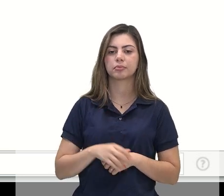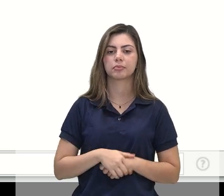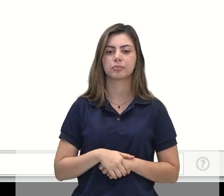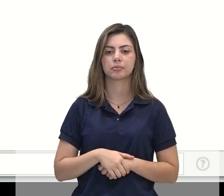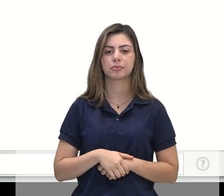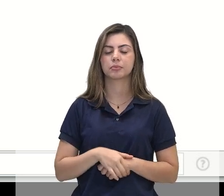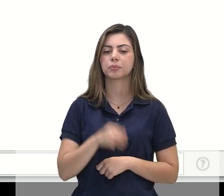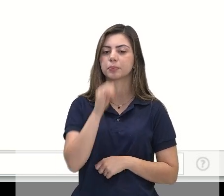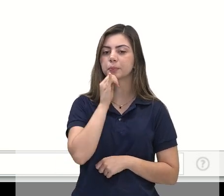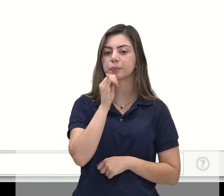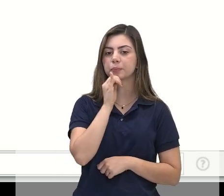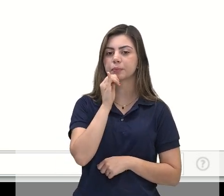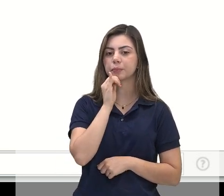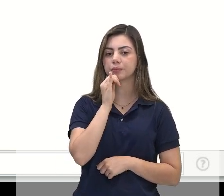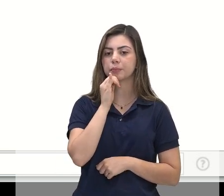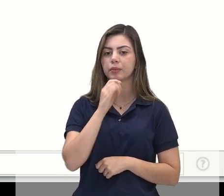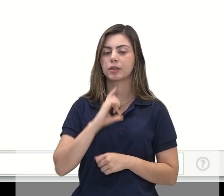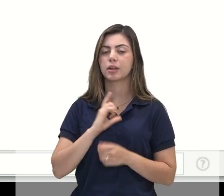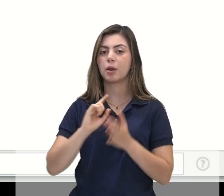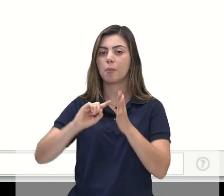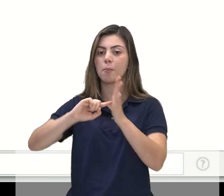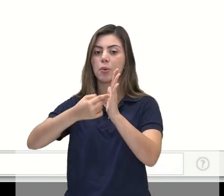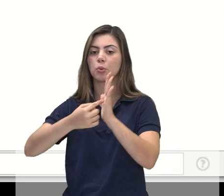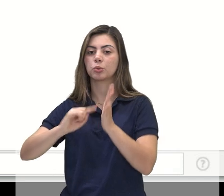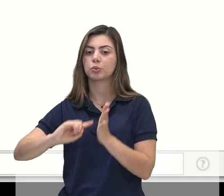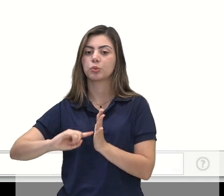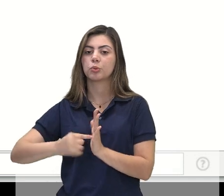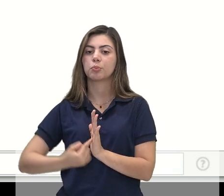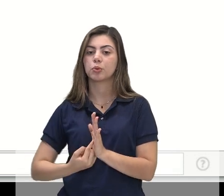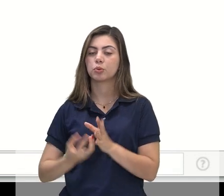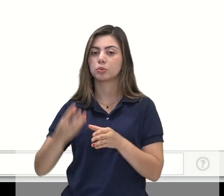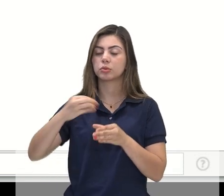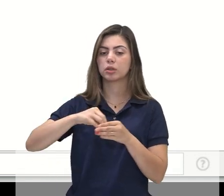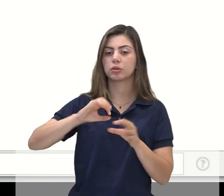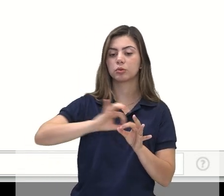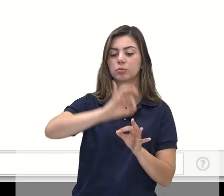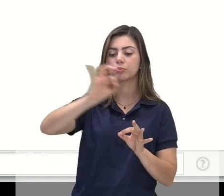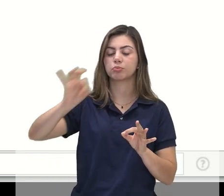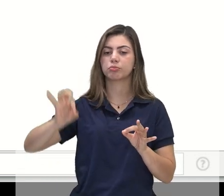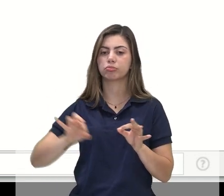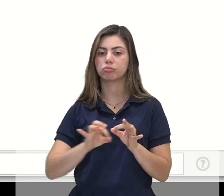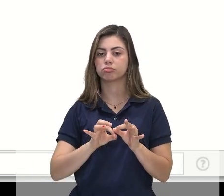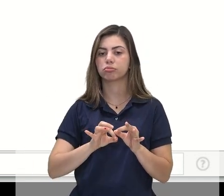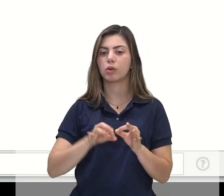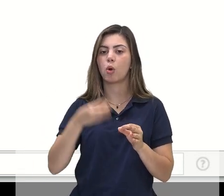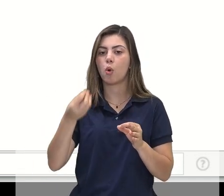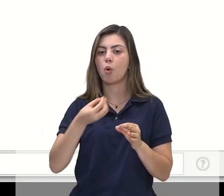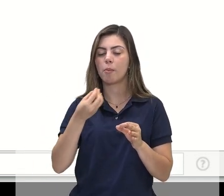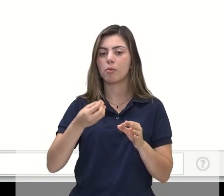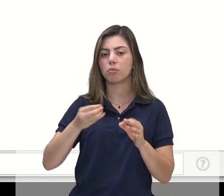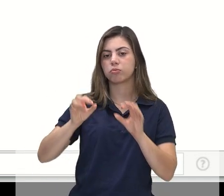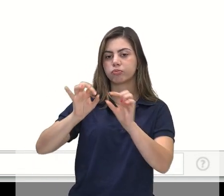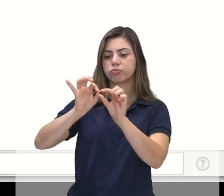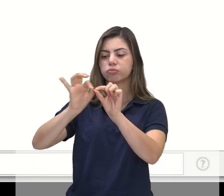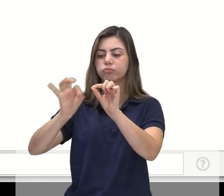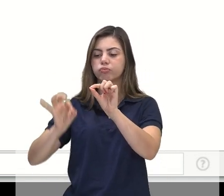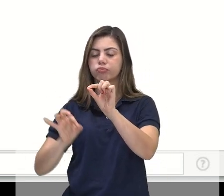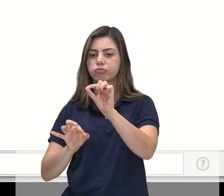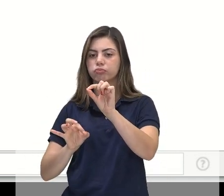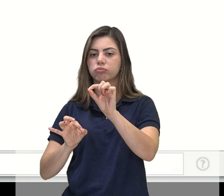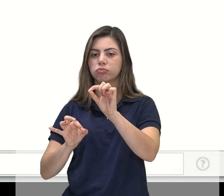um ponto a outro, né, dentro da circunferência. Então, nesse caso aqui, ó, quando o nosso ângulo aqui,